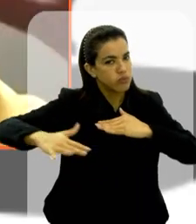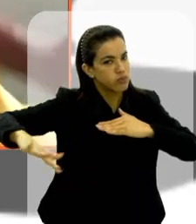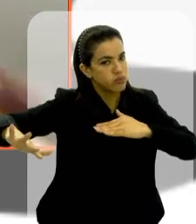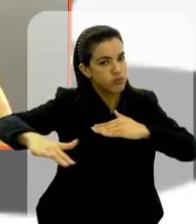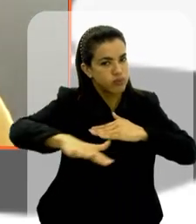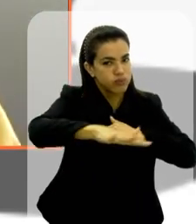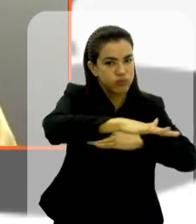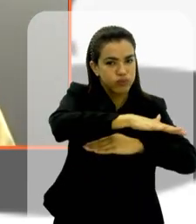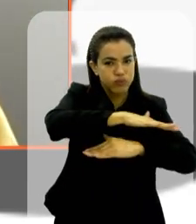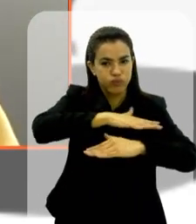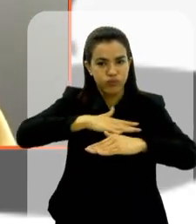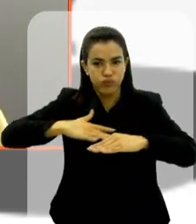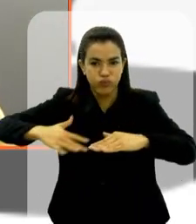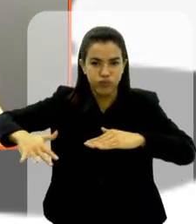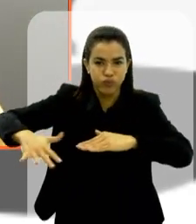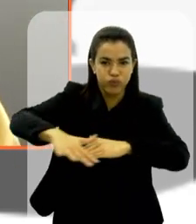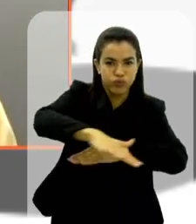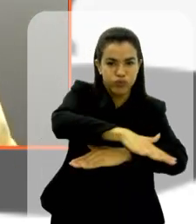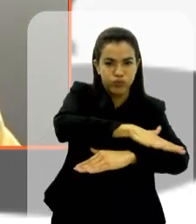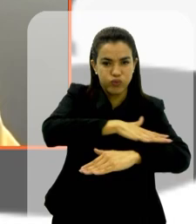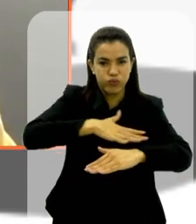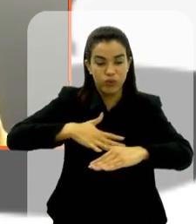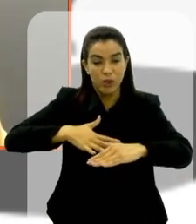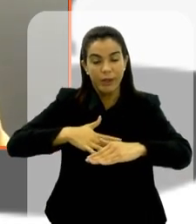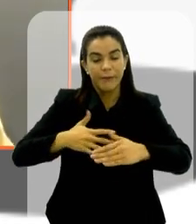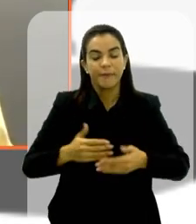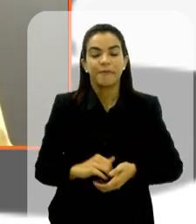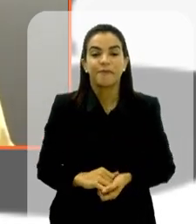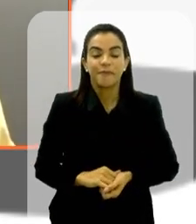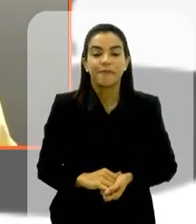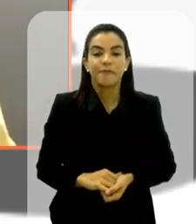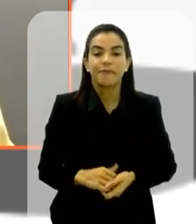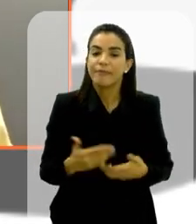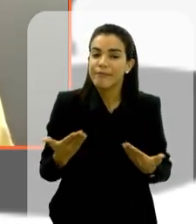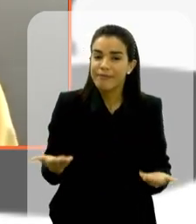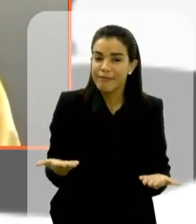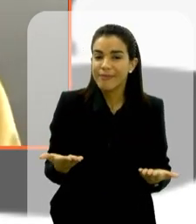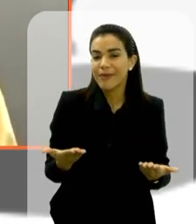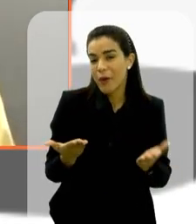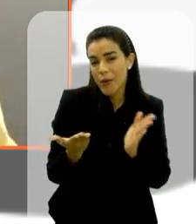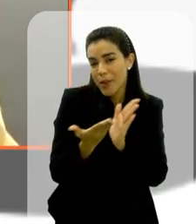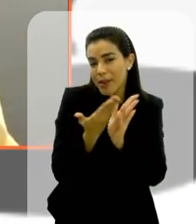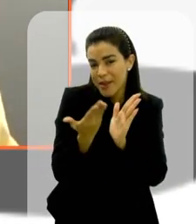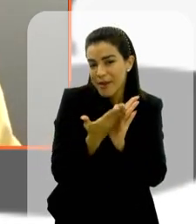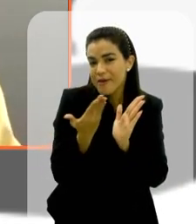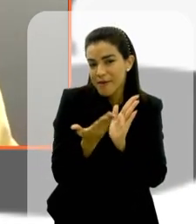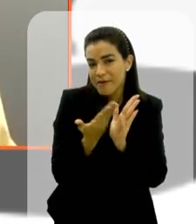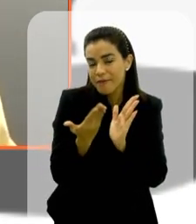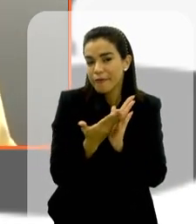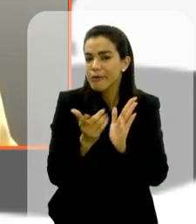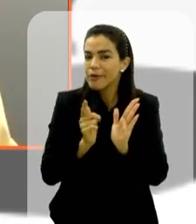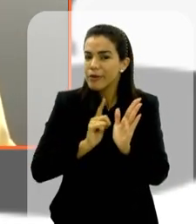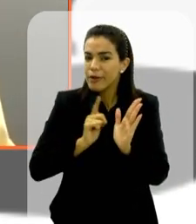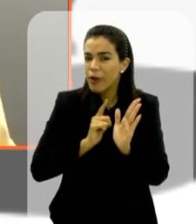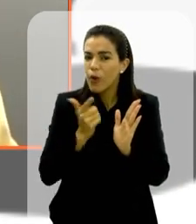ilha isolada, né? Então é essa o nosso livro, né? Eu